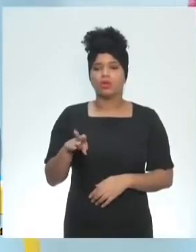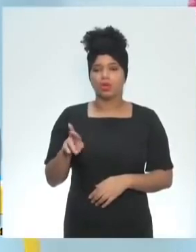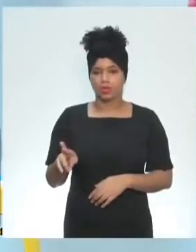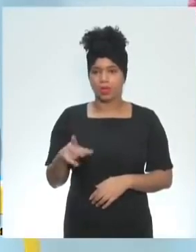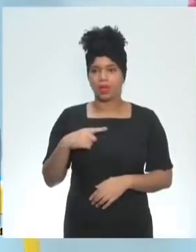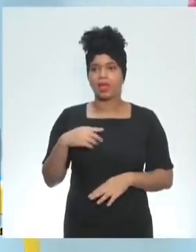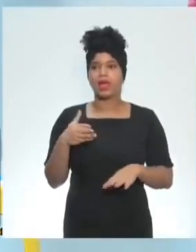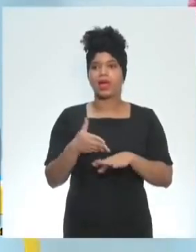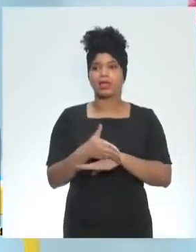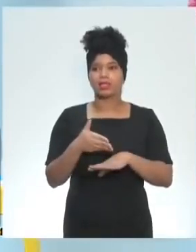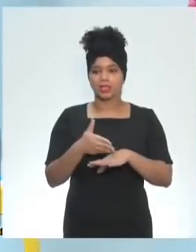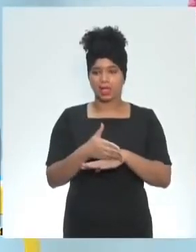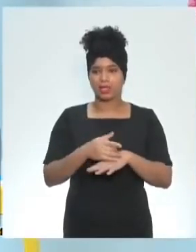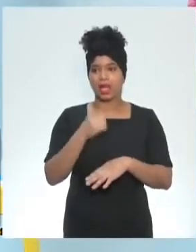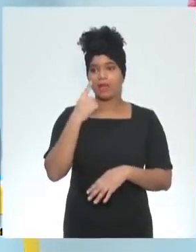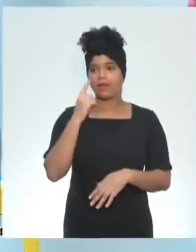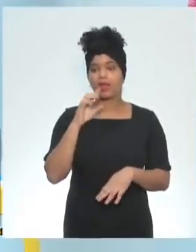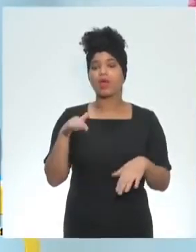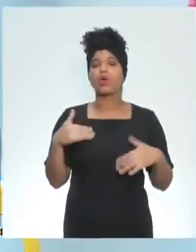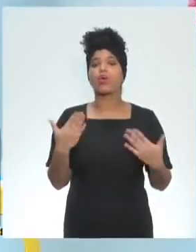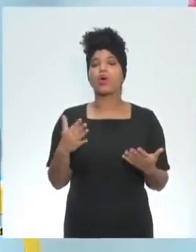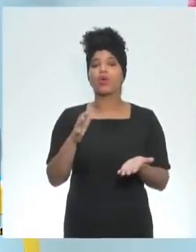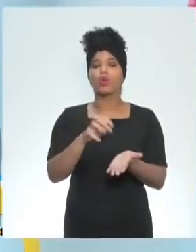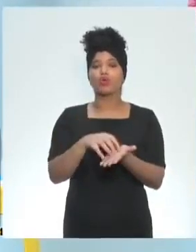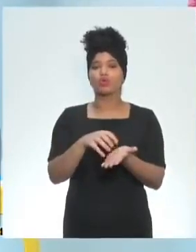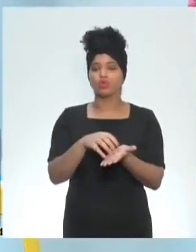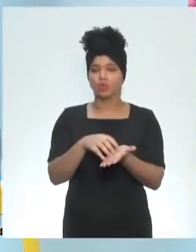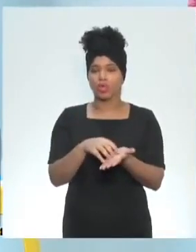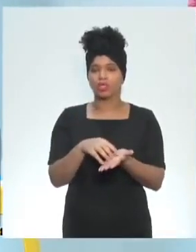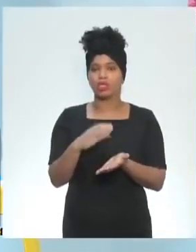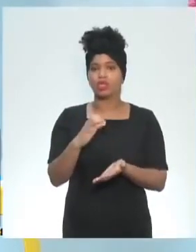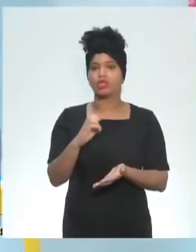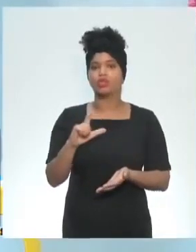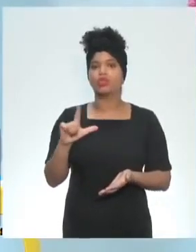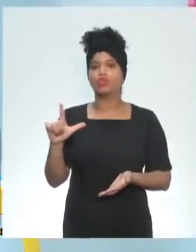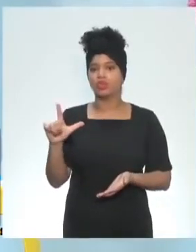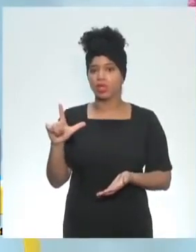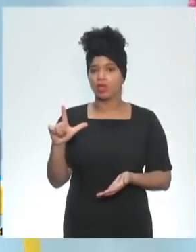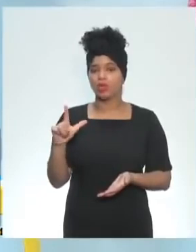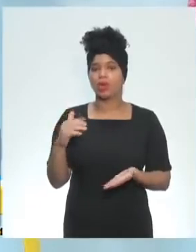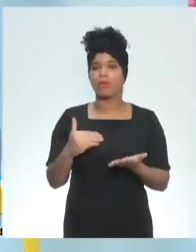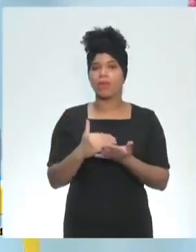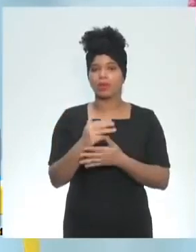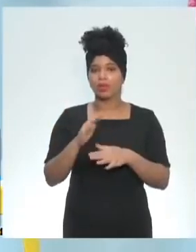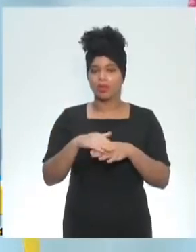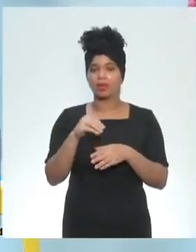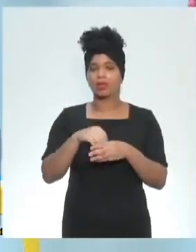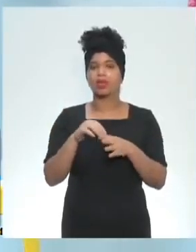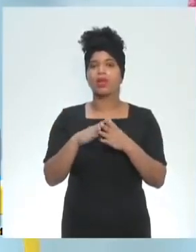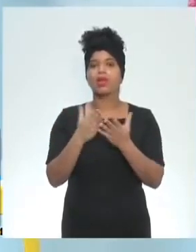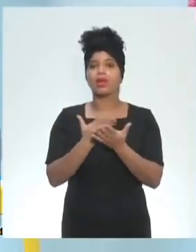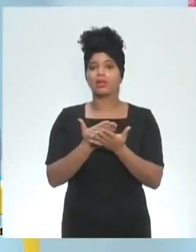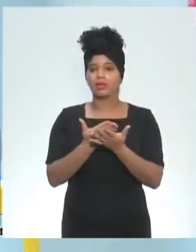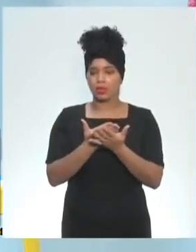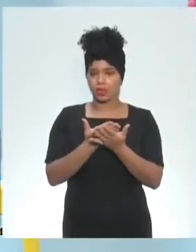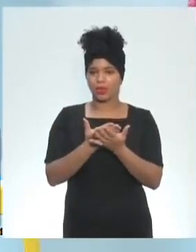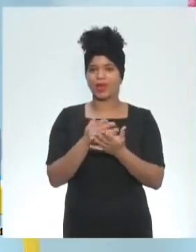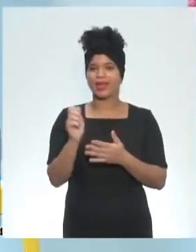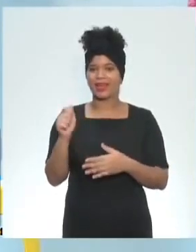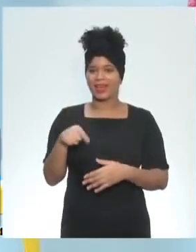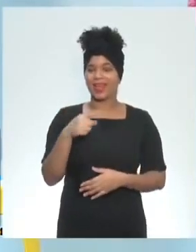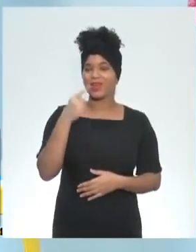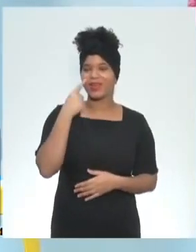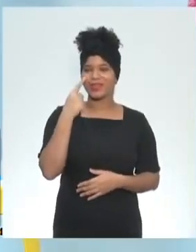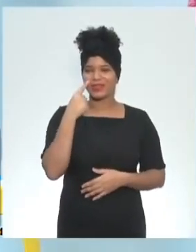lá as essa verifica Qual a umidade do céu mais próximo Aí a da sua escola de você e